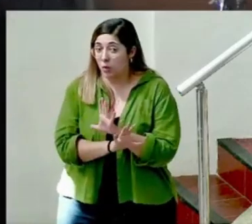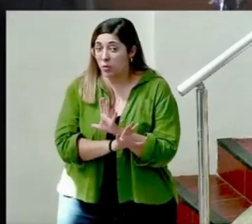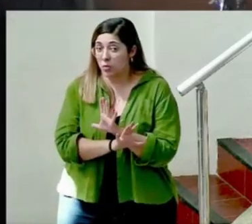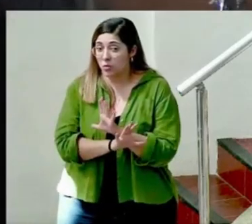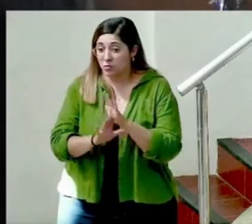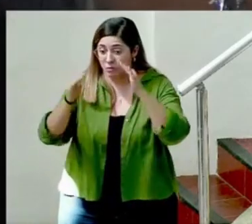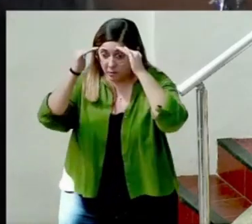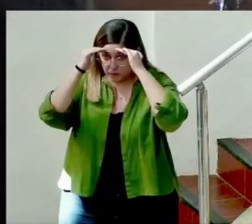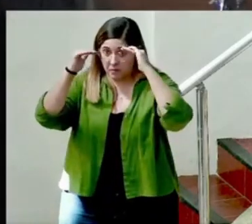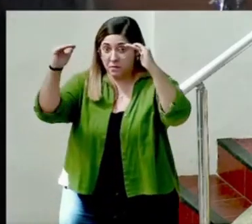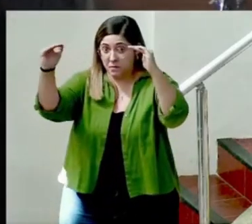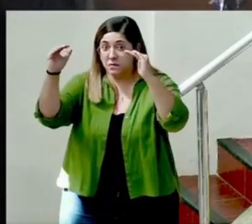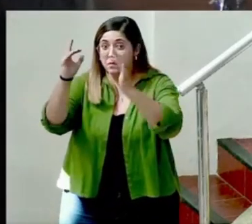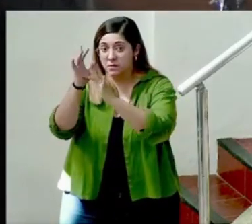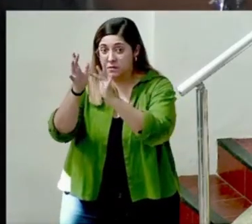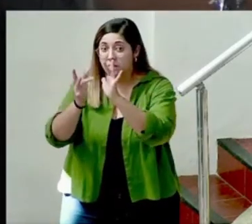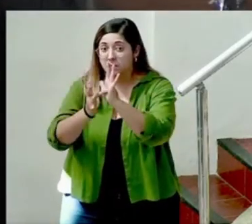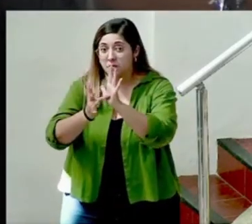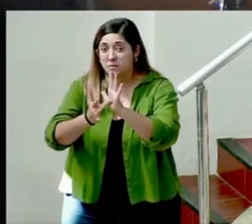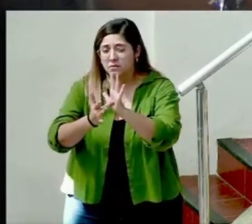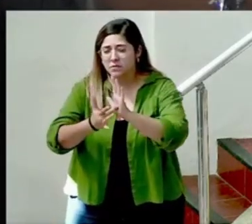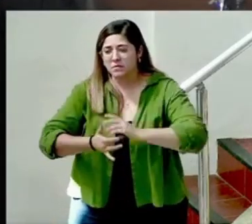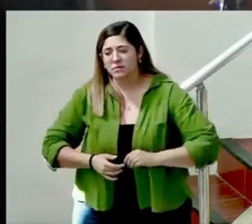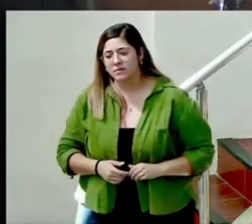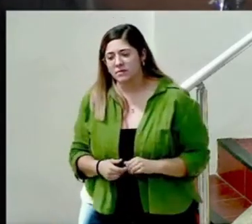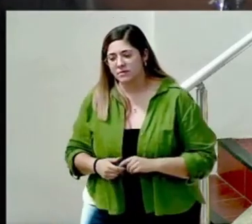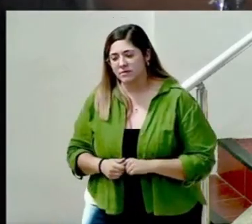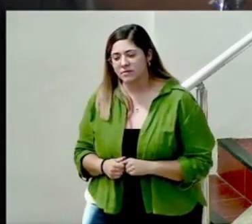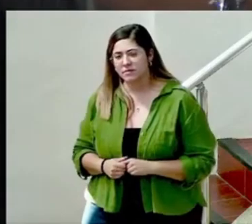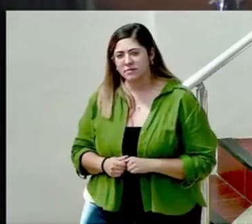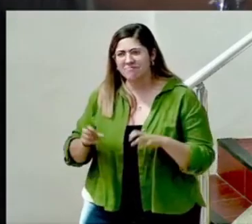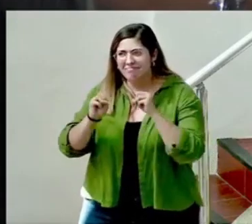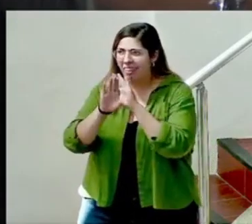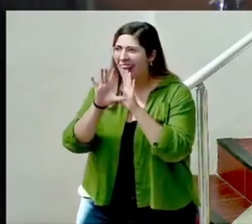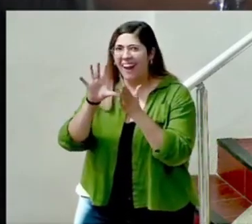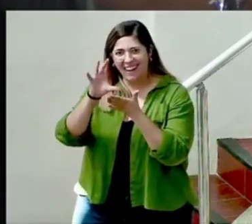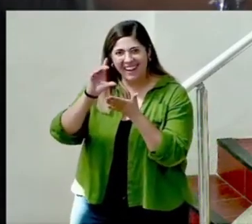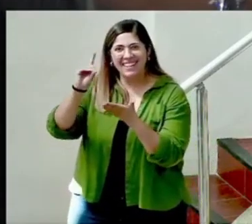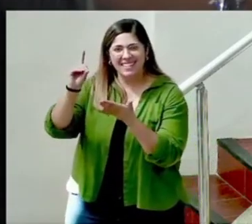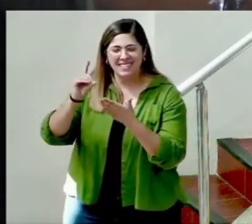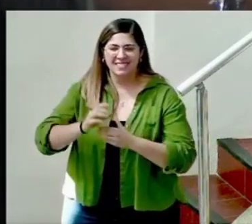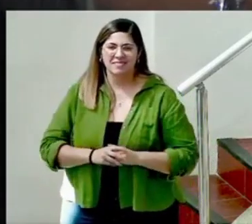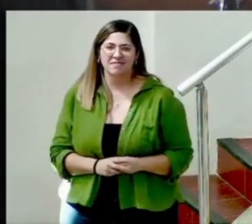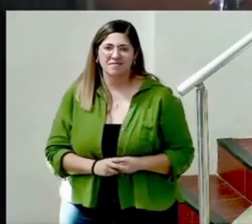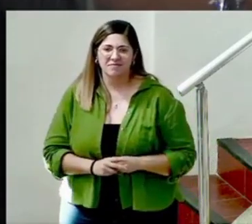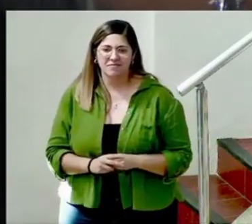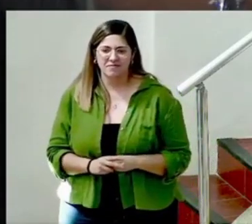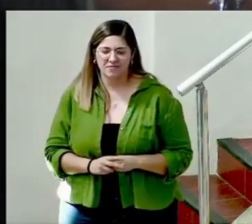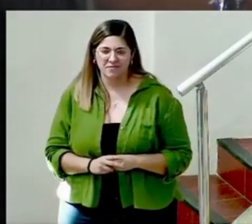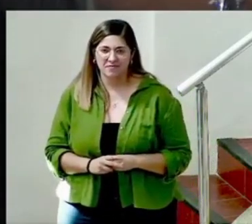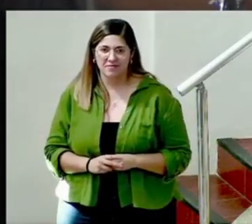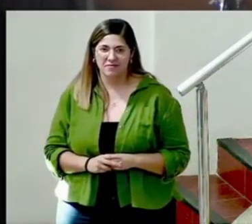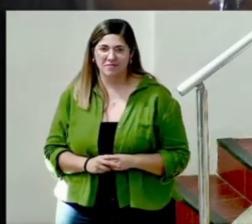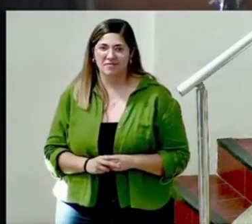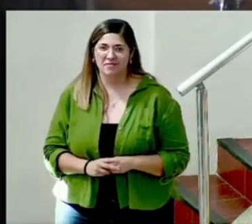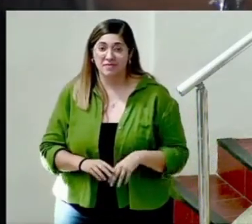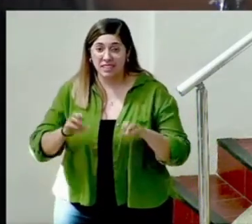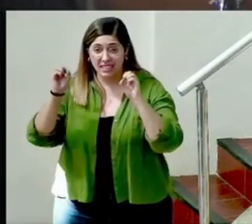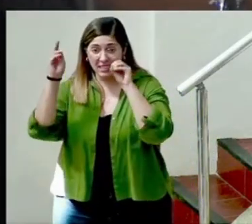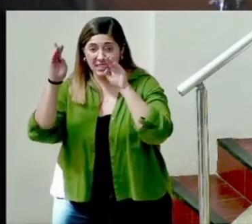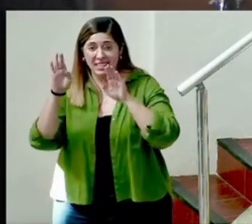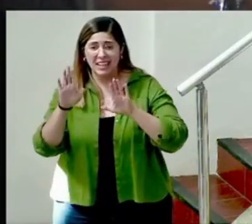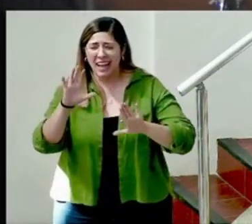prontos a abrir mão de algumas coisas na vida, para a glória de Cristo. Querido, que Deus, em sua